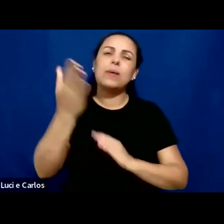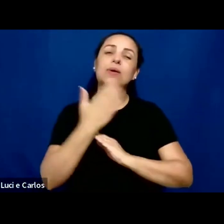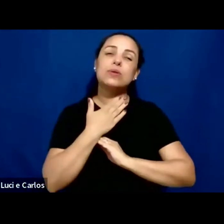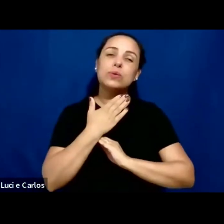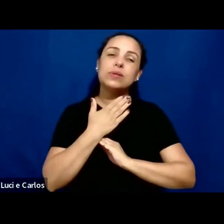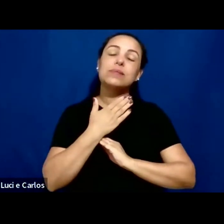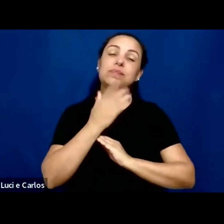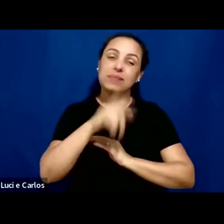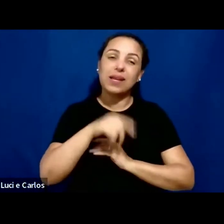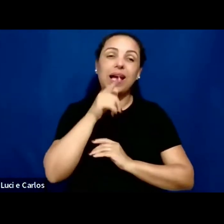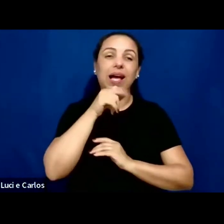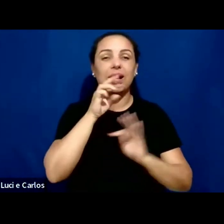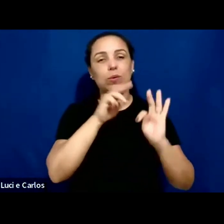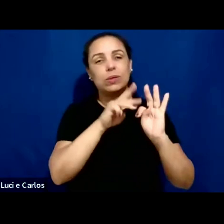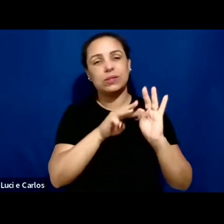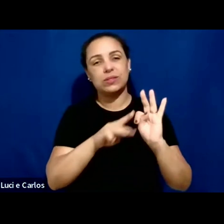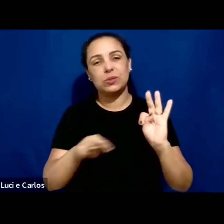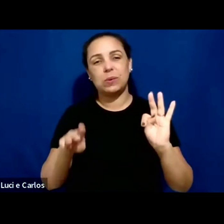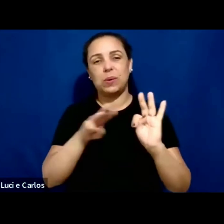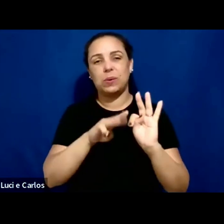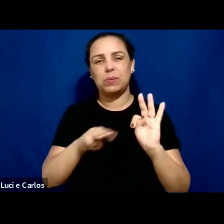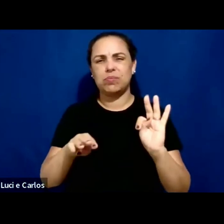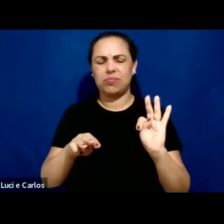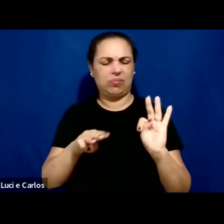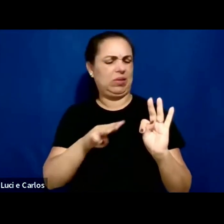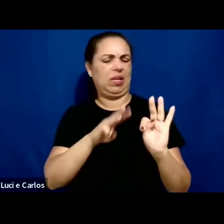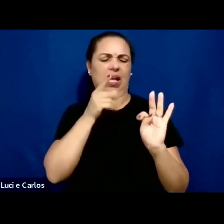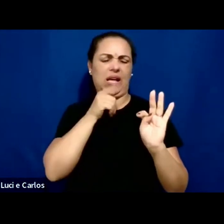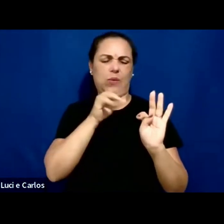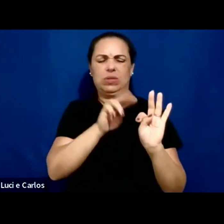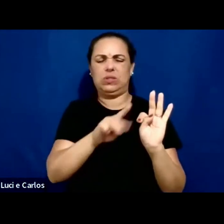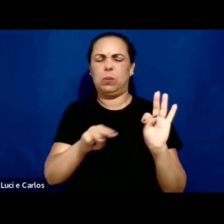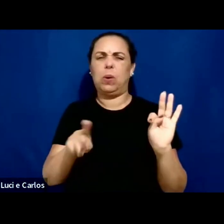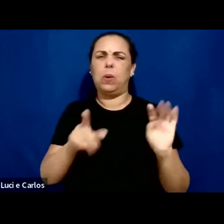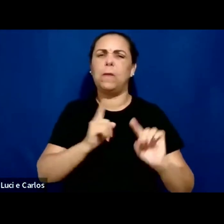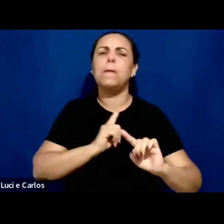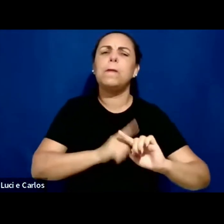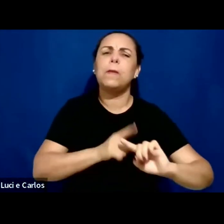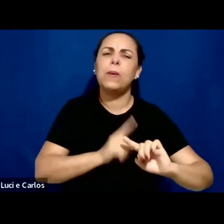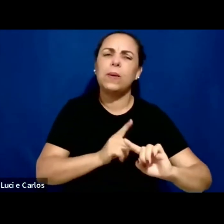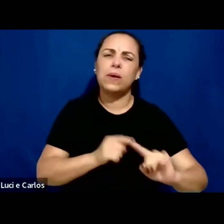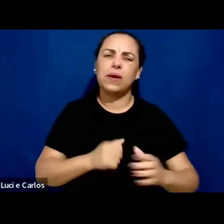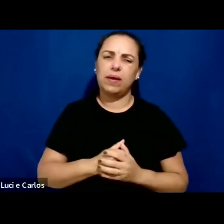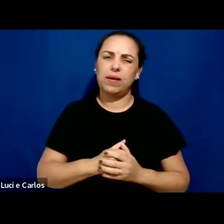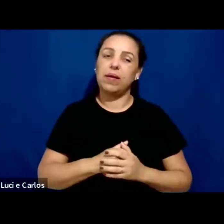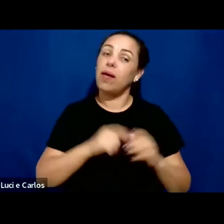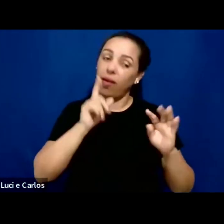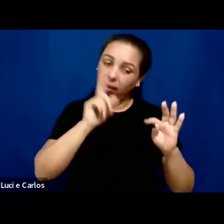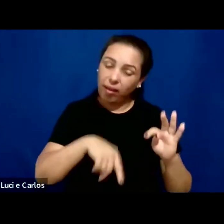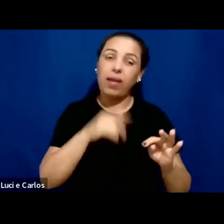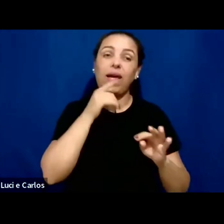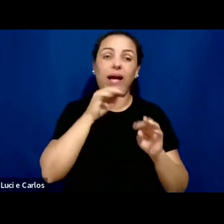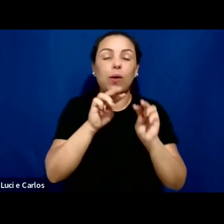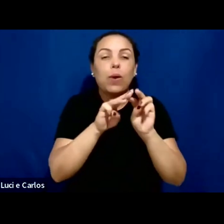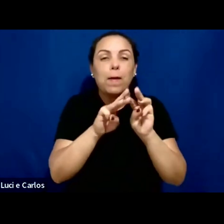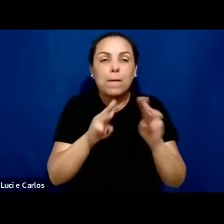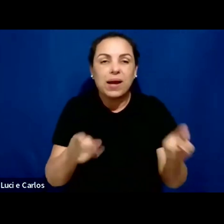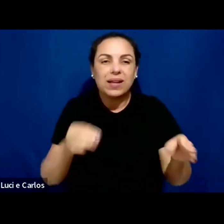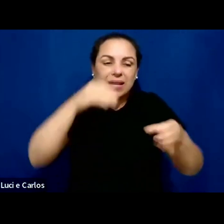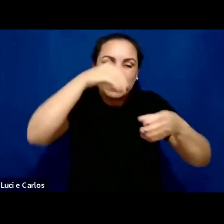tratada magneticamente. Por que água tratada magneticamente? Porque a água tratada